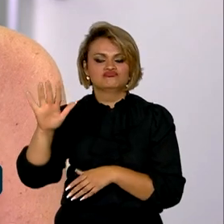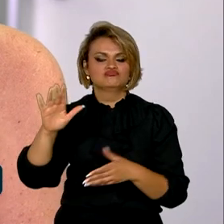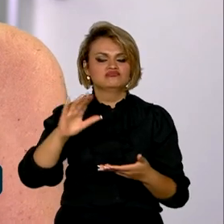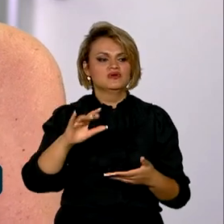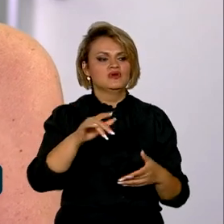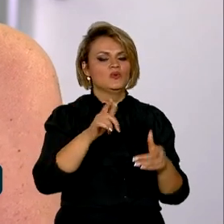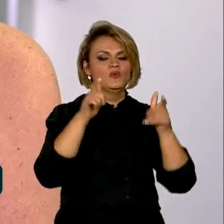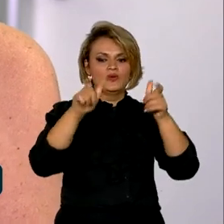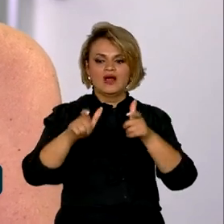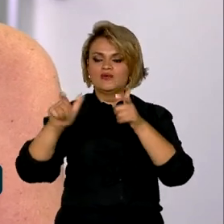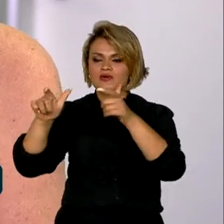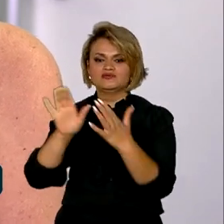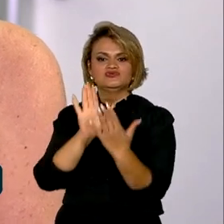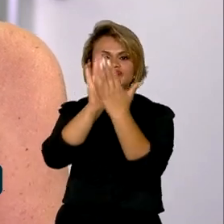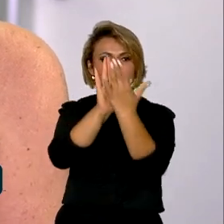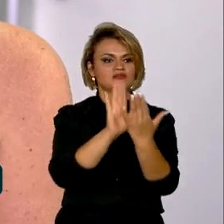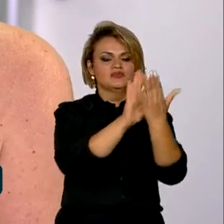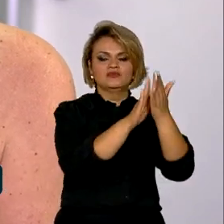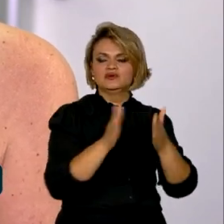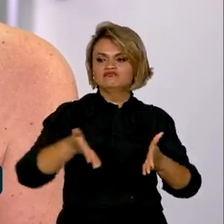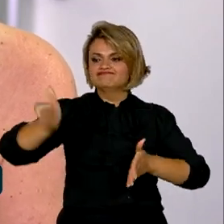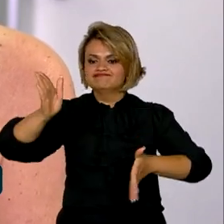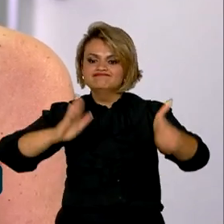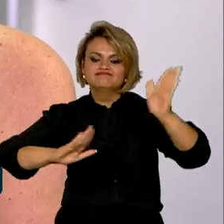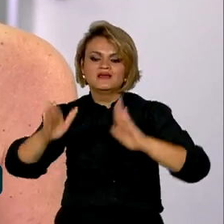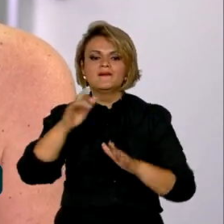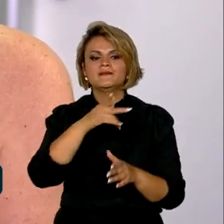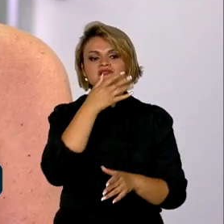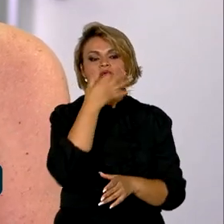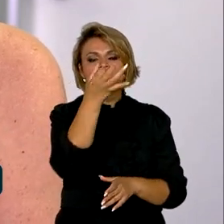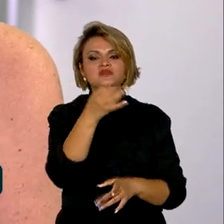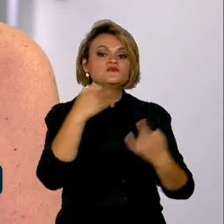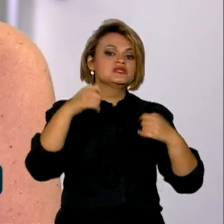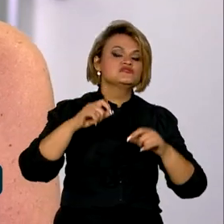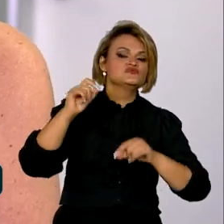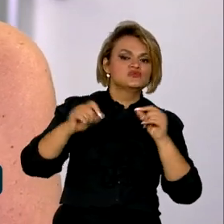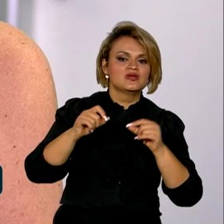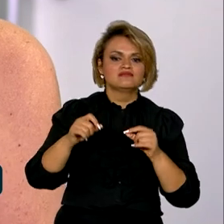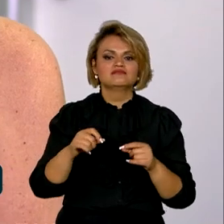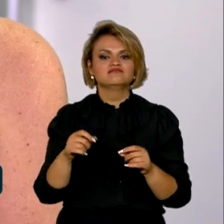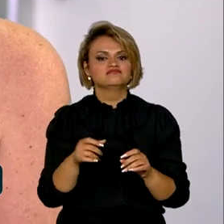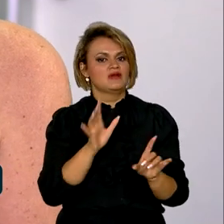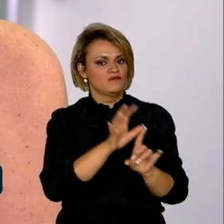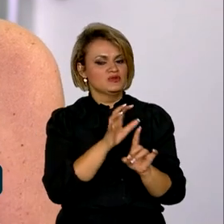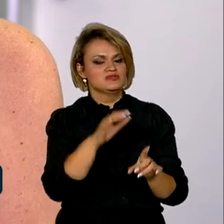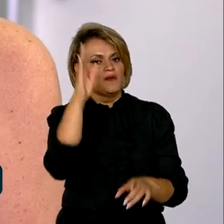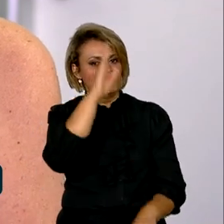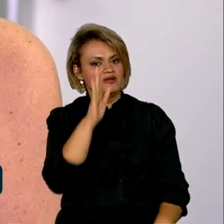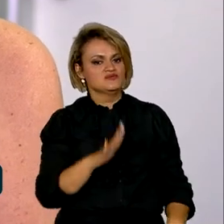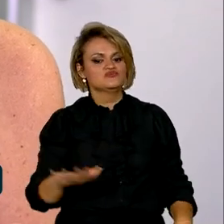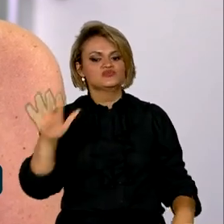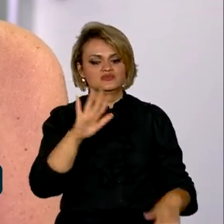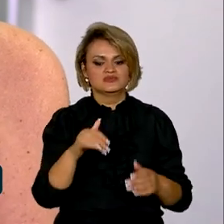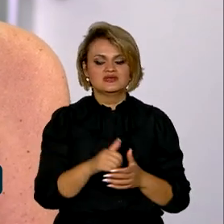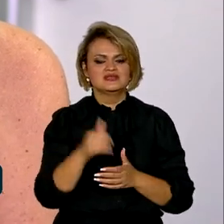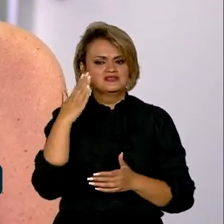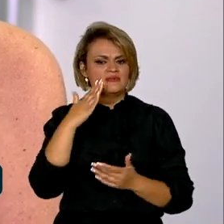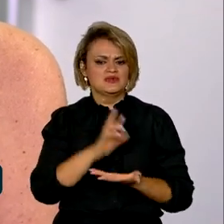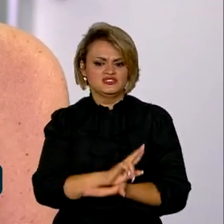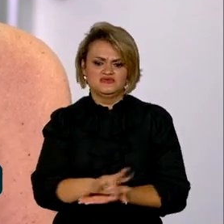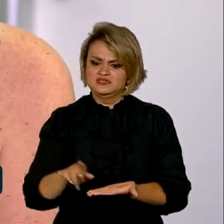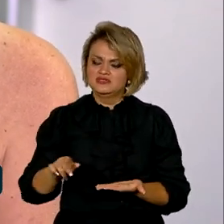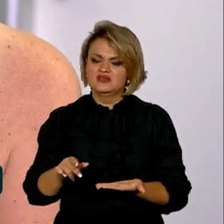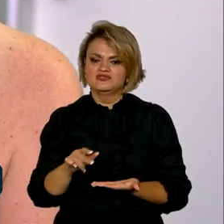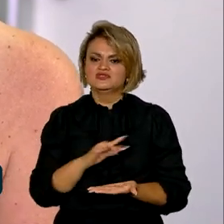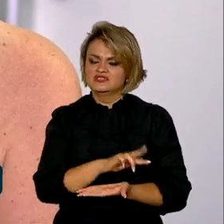territórios, dialogado com a população para essa construção coletiva impactar em todo o nosso país. E reconhecendo a diversidade, né,